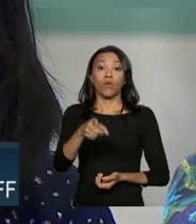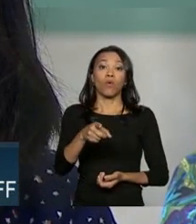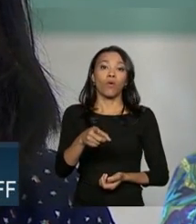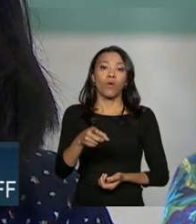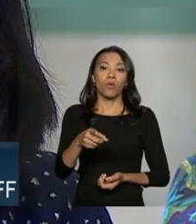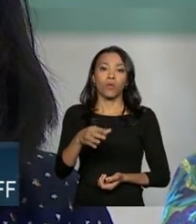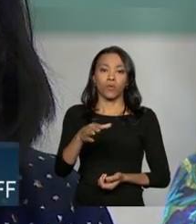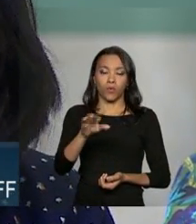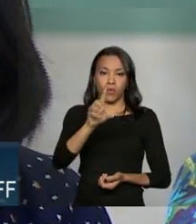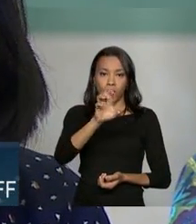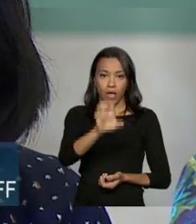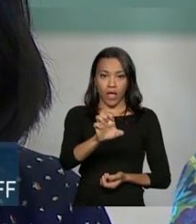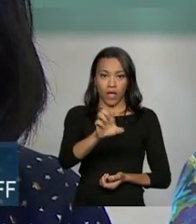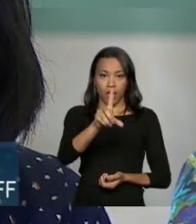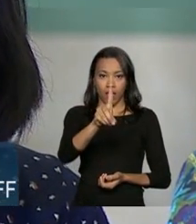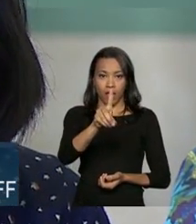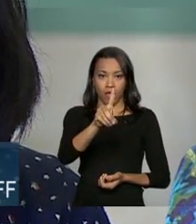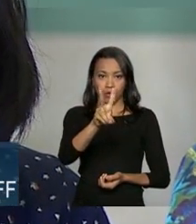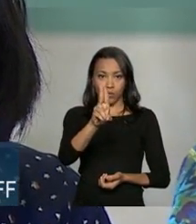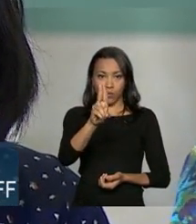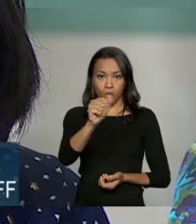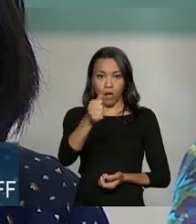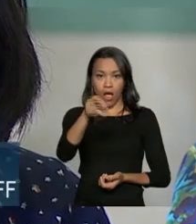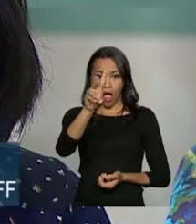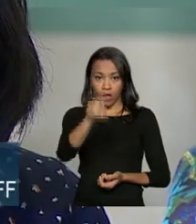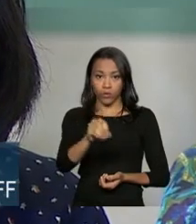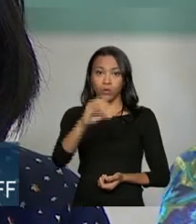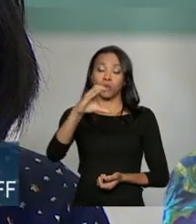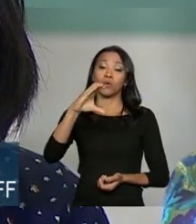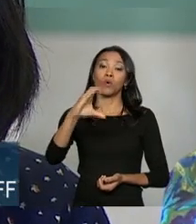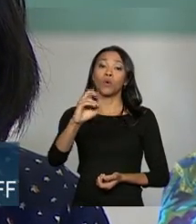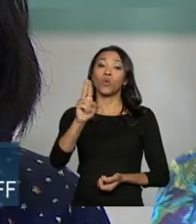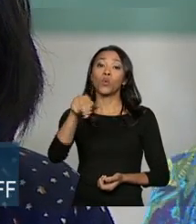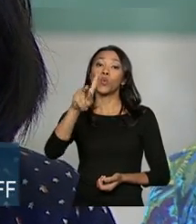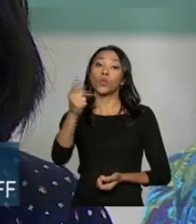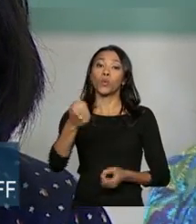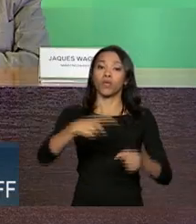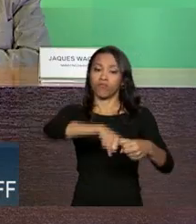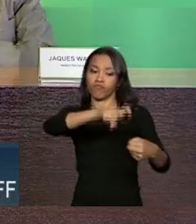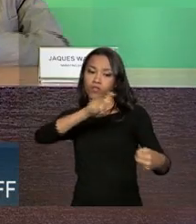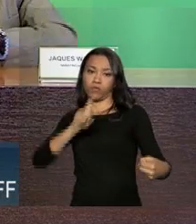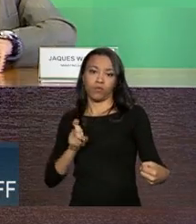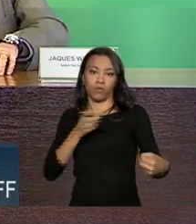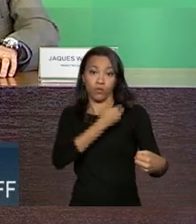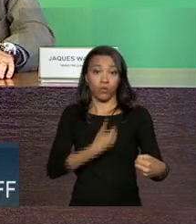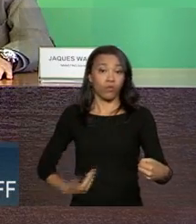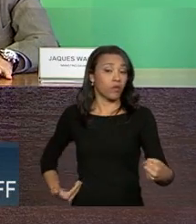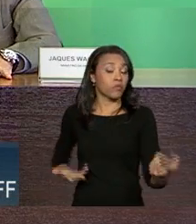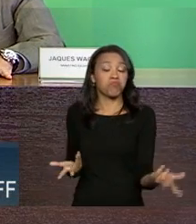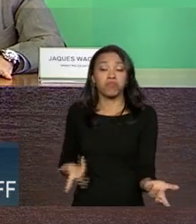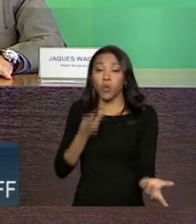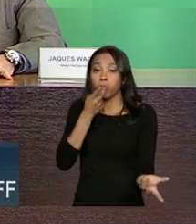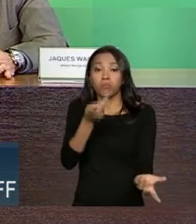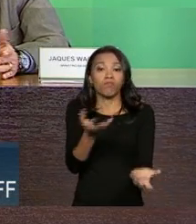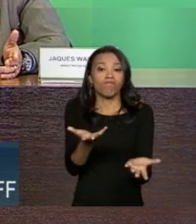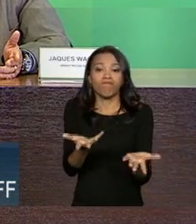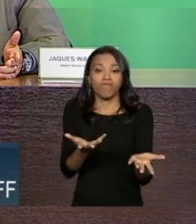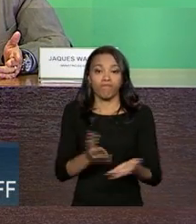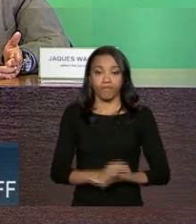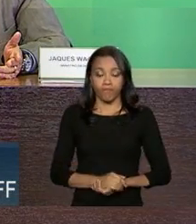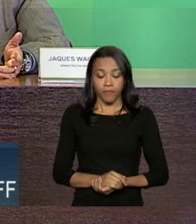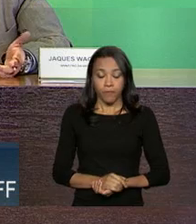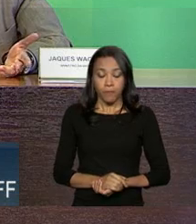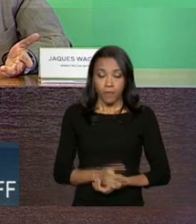com o governo e os próximos passos dele agora com a retomada do Congresso Nacional? Obrigada. Não, quando eu